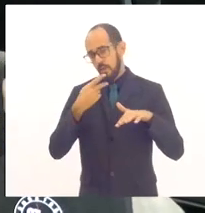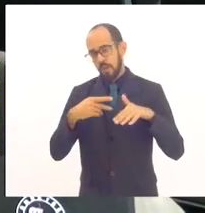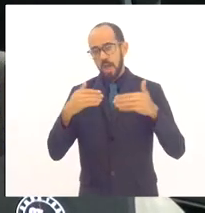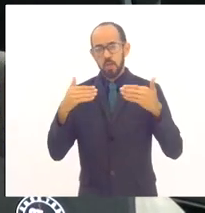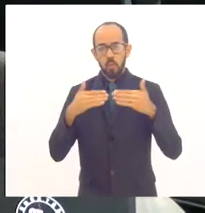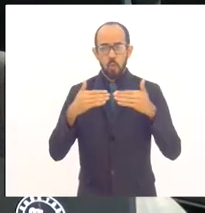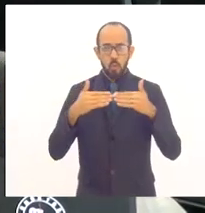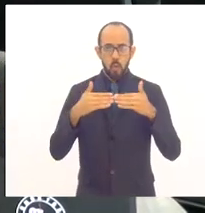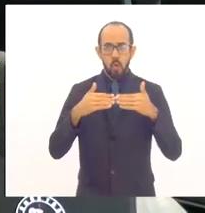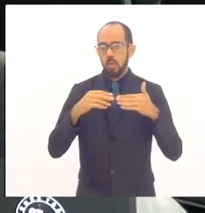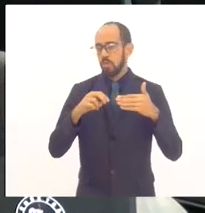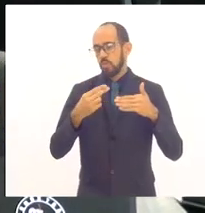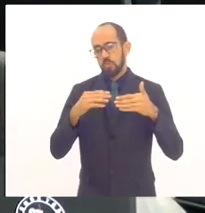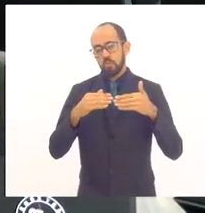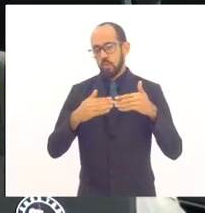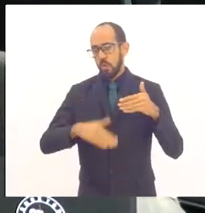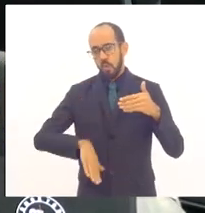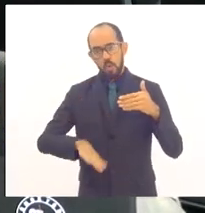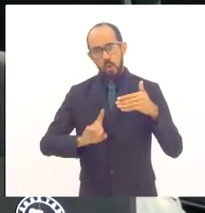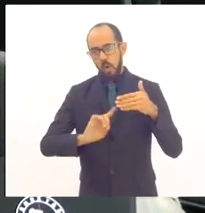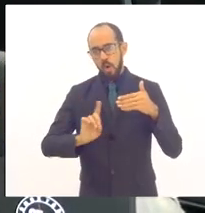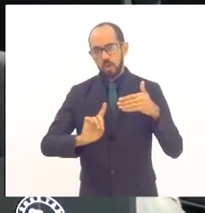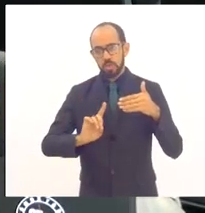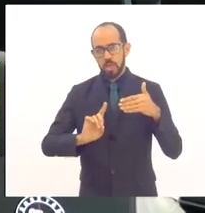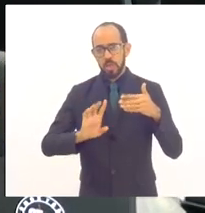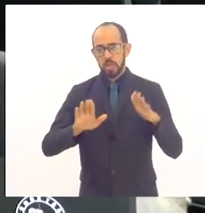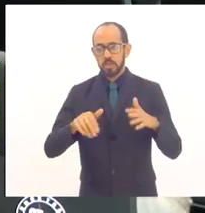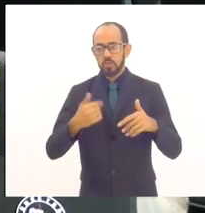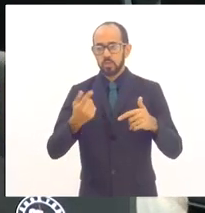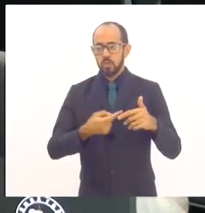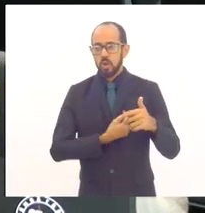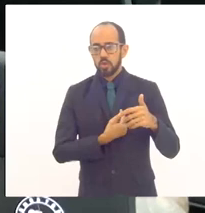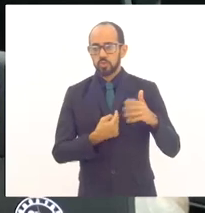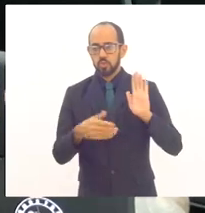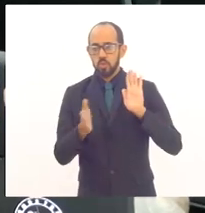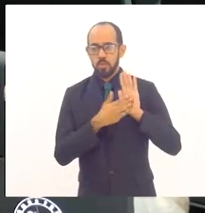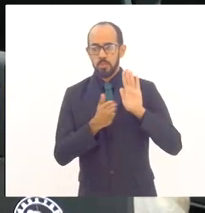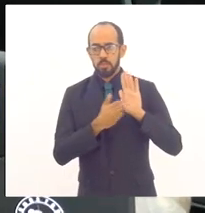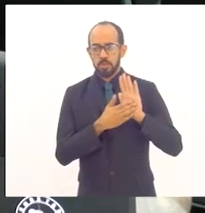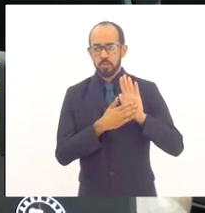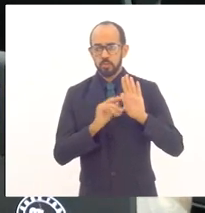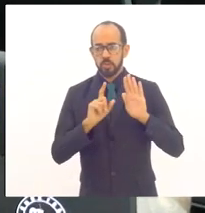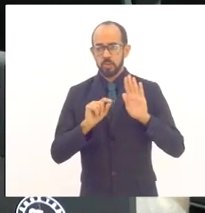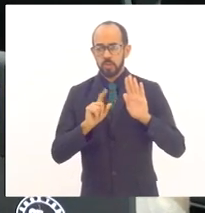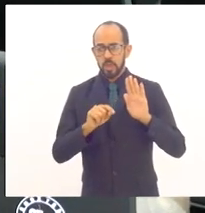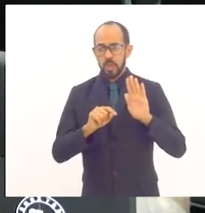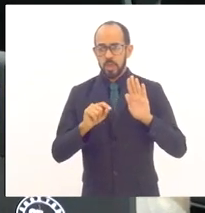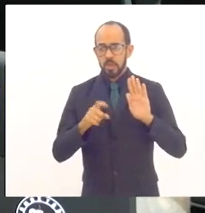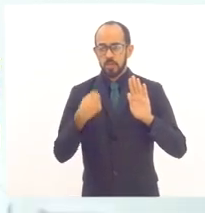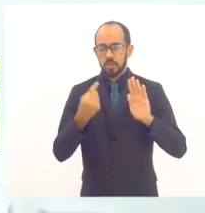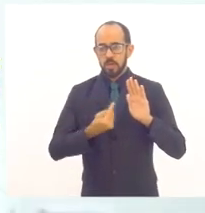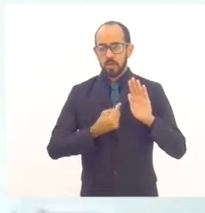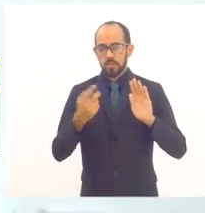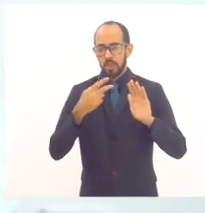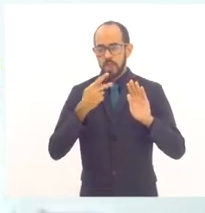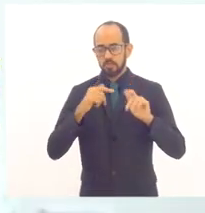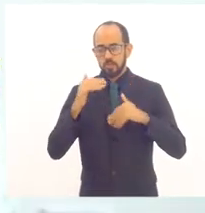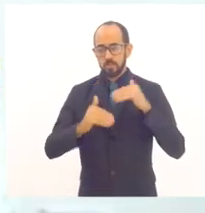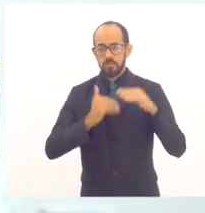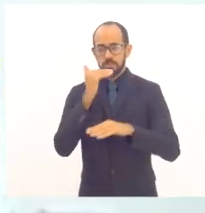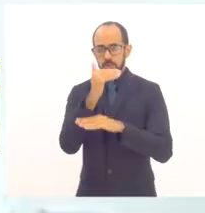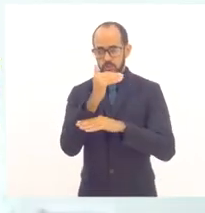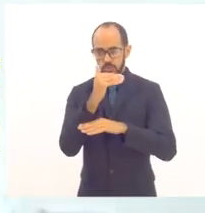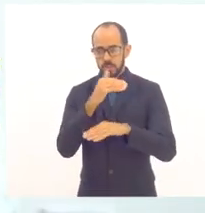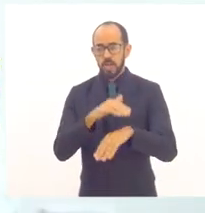para melhorar, para alterar, e o nosso compromisso é aquilo que for, não vou dizer consensual, mas que for amplamente